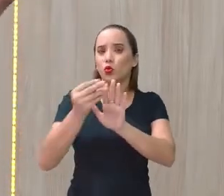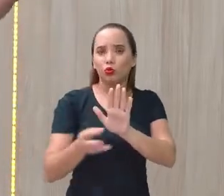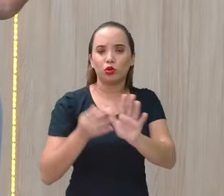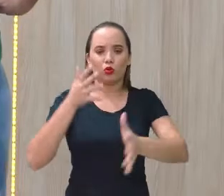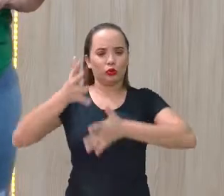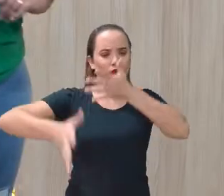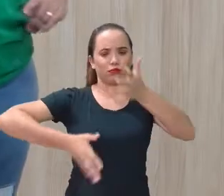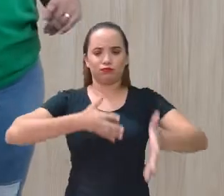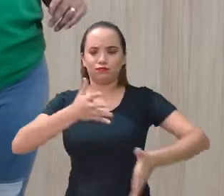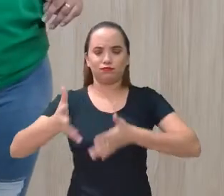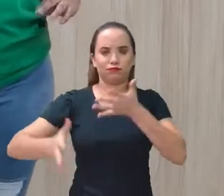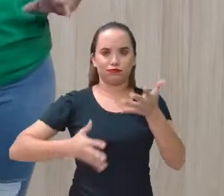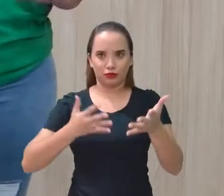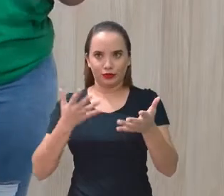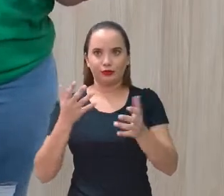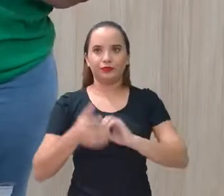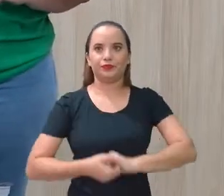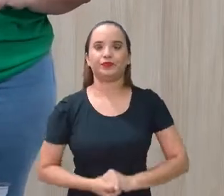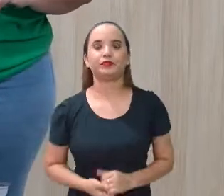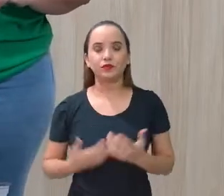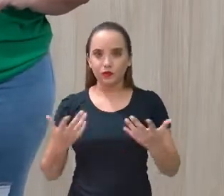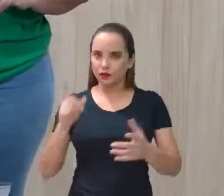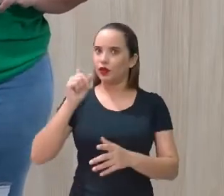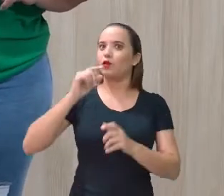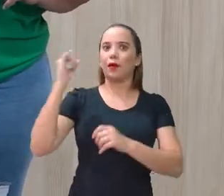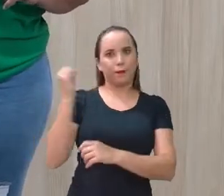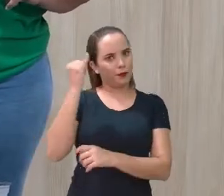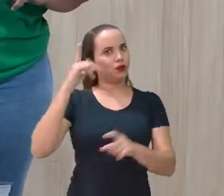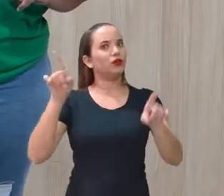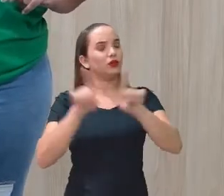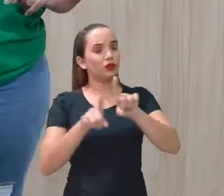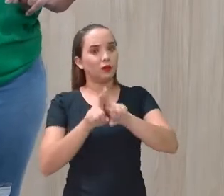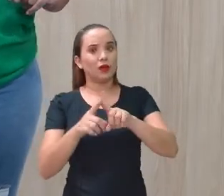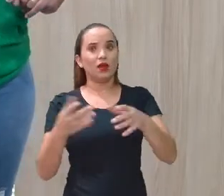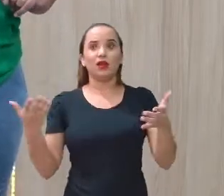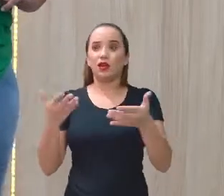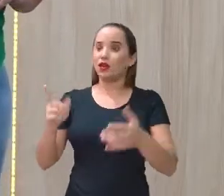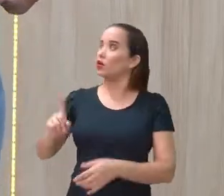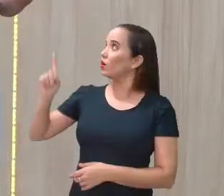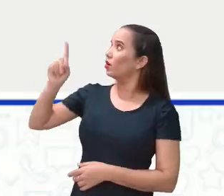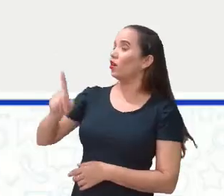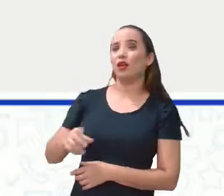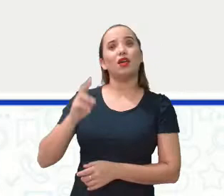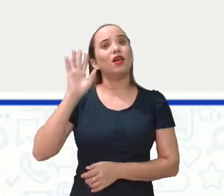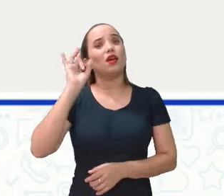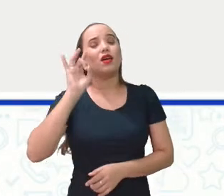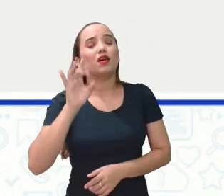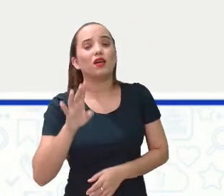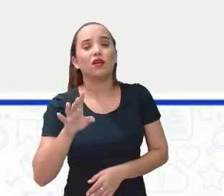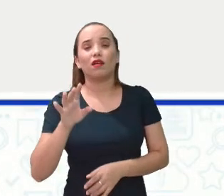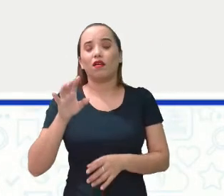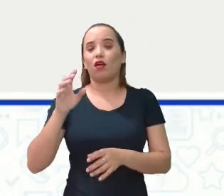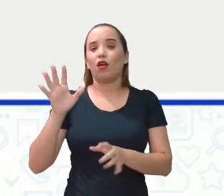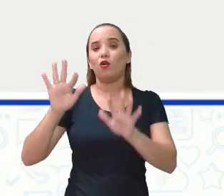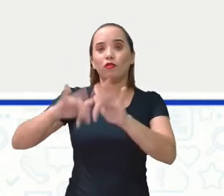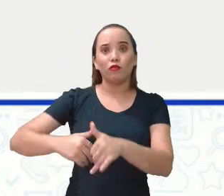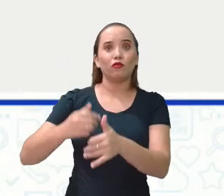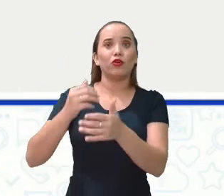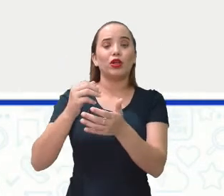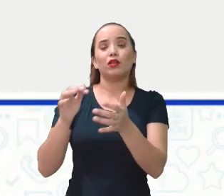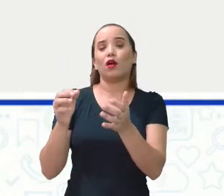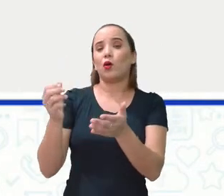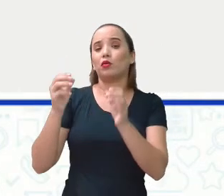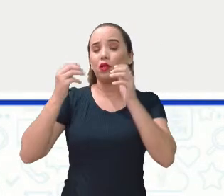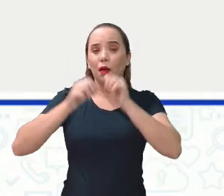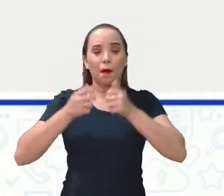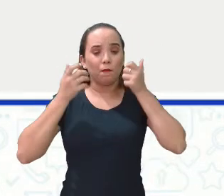Então, a gente vai fazendo essa fase. Ela é importantíssima. E a conclusão, que é a mensagem final, certo? E o encerramento, que é